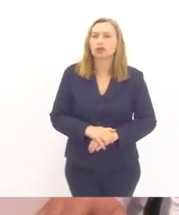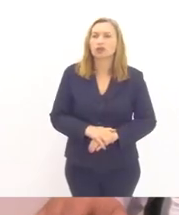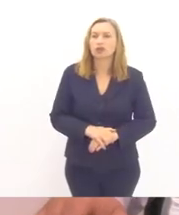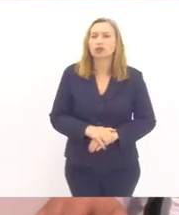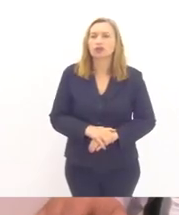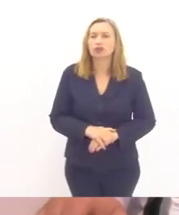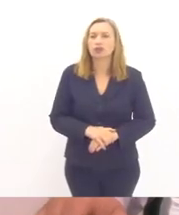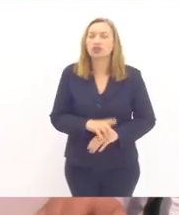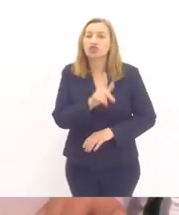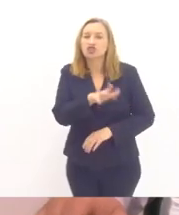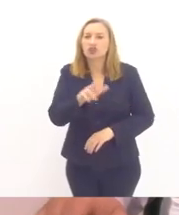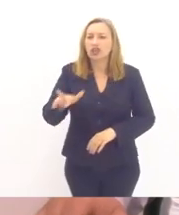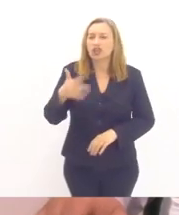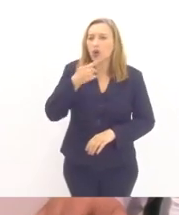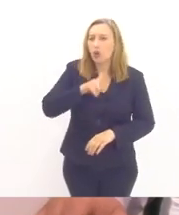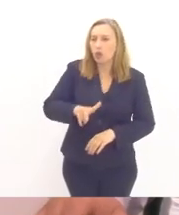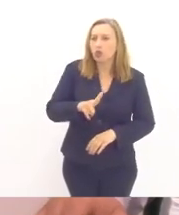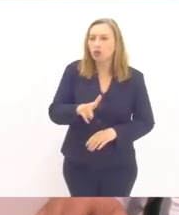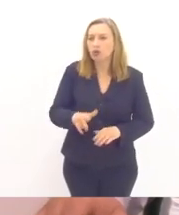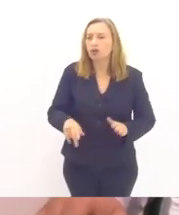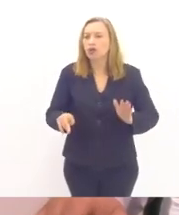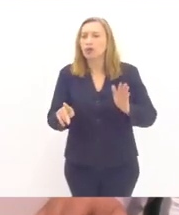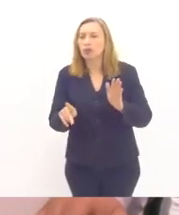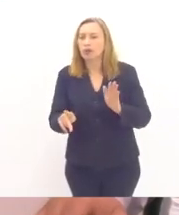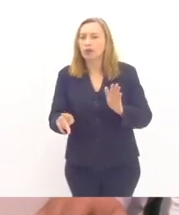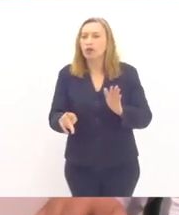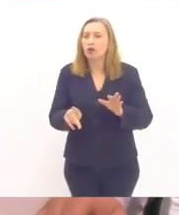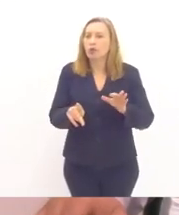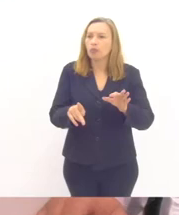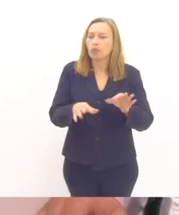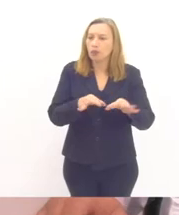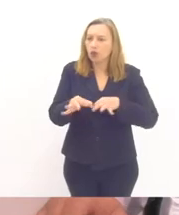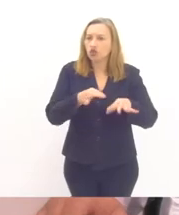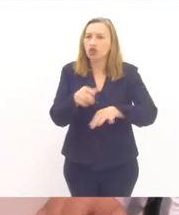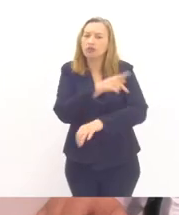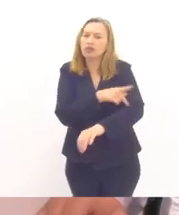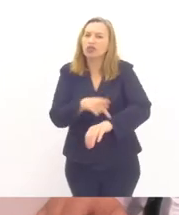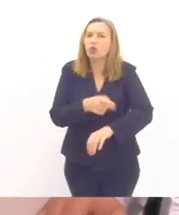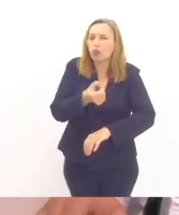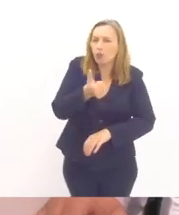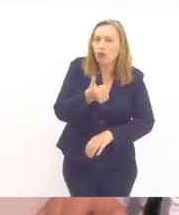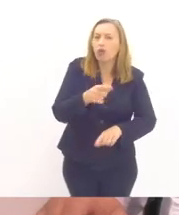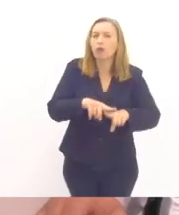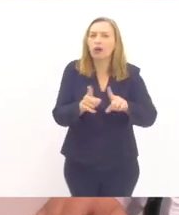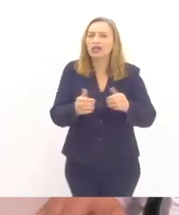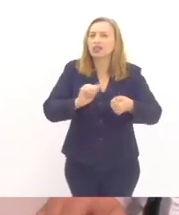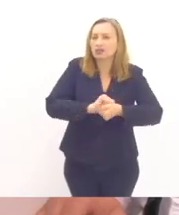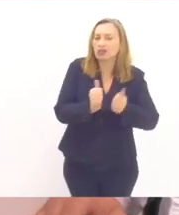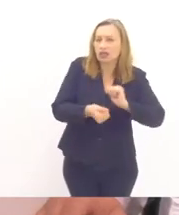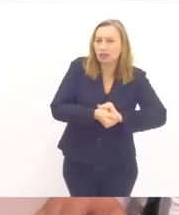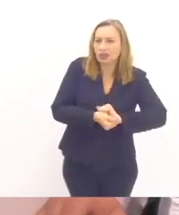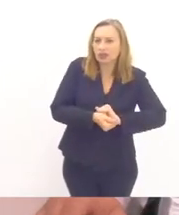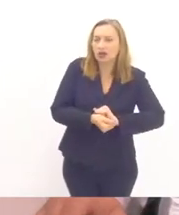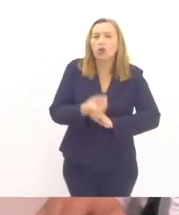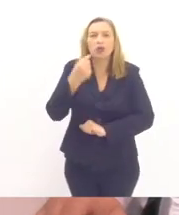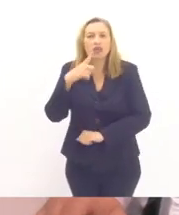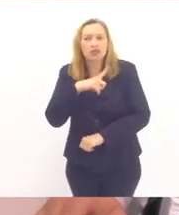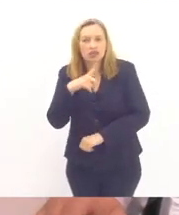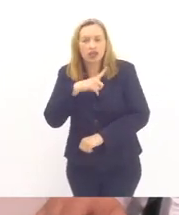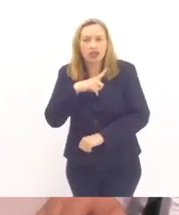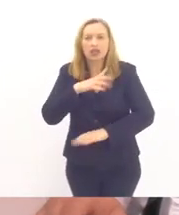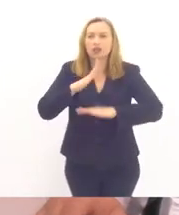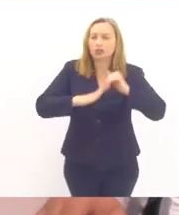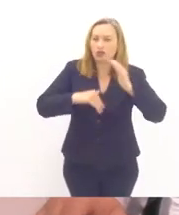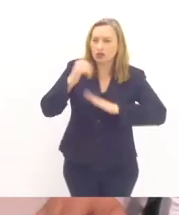das diferentes línguas como parte de um projeto pedagógico. É um pouco isso, mas é um pouco também uma adaptação ao que se tem de